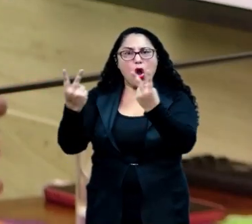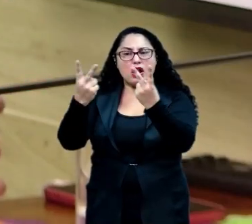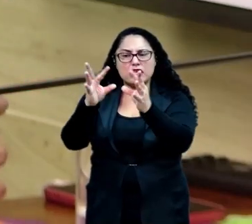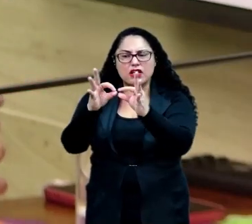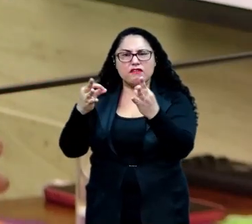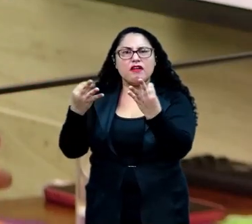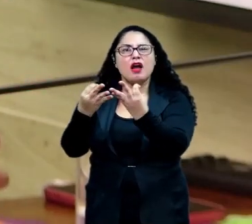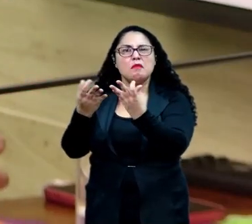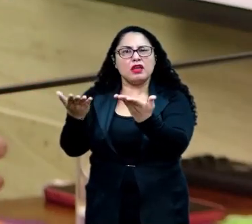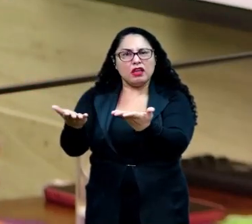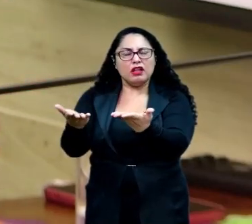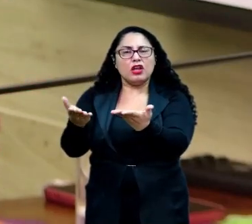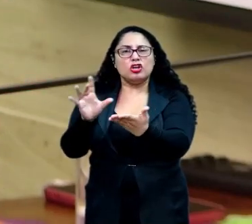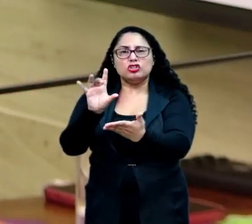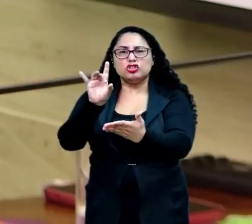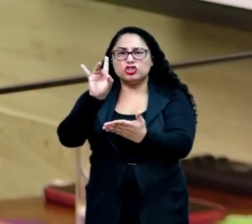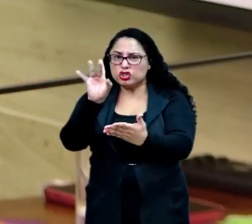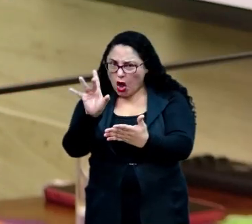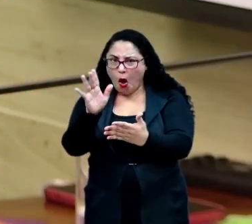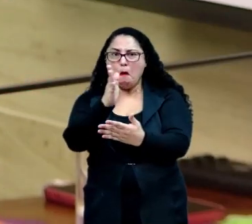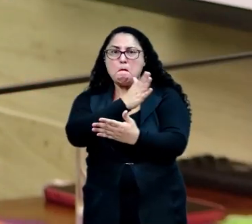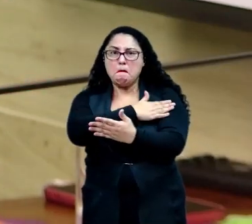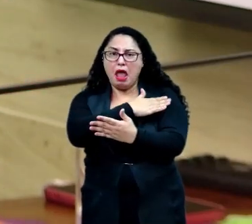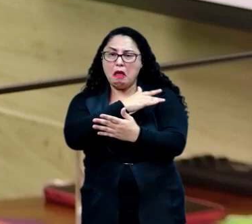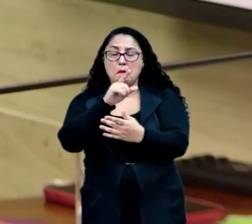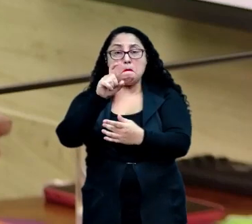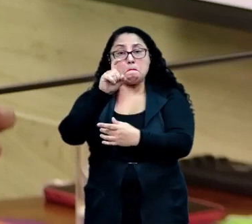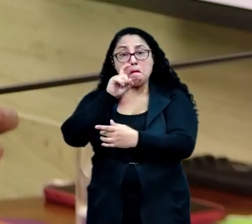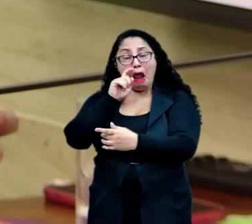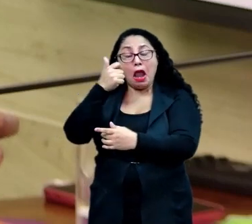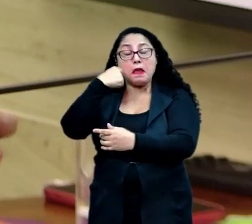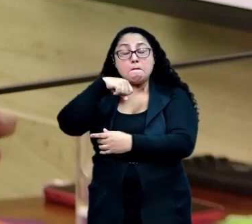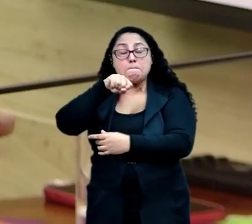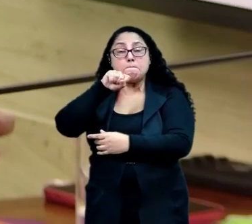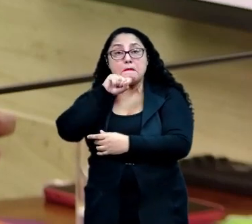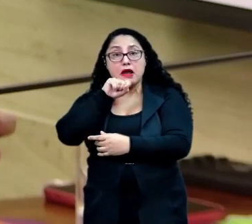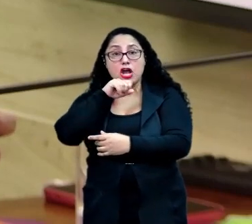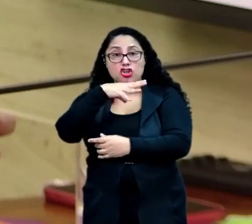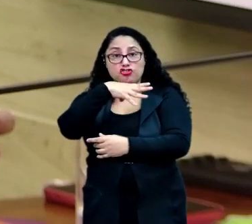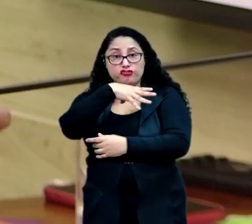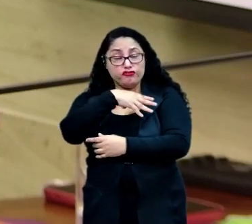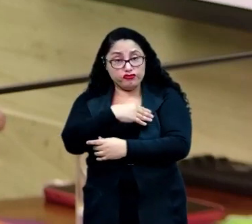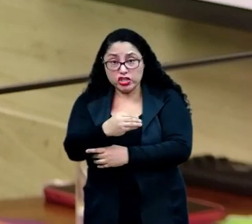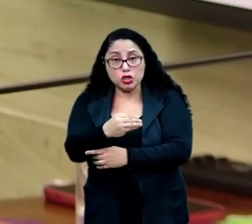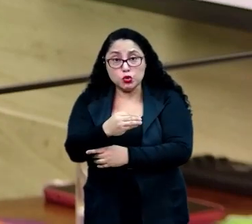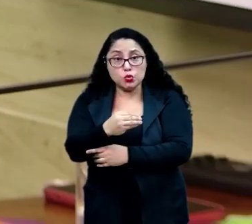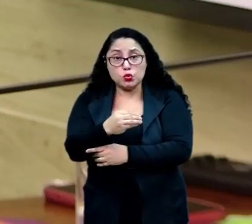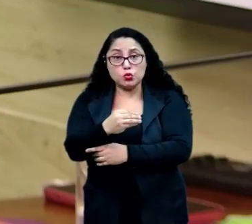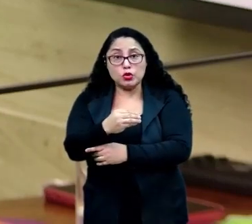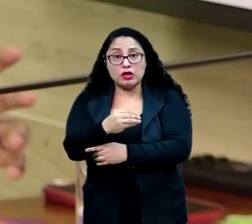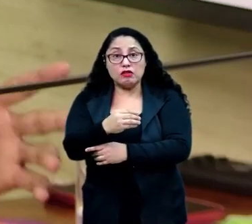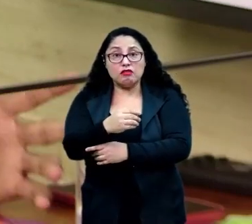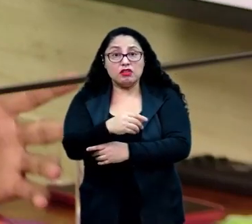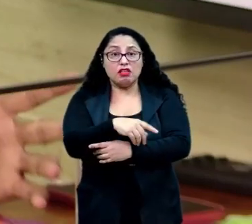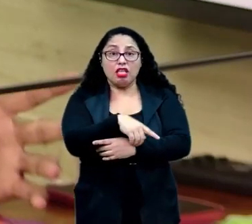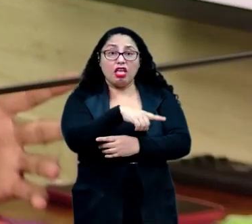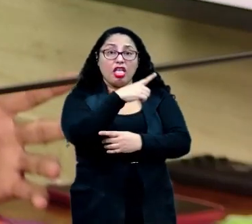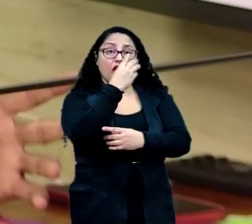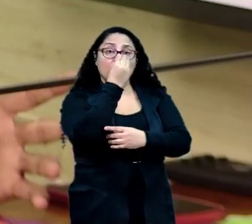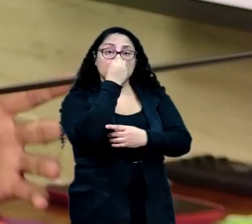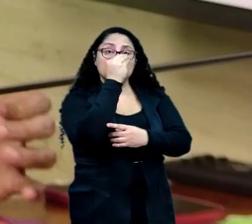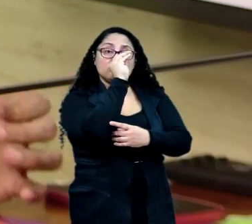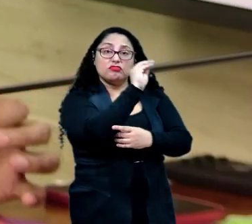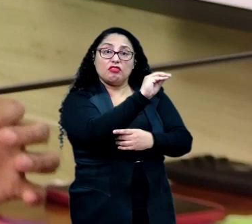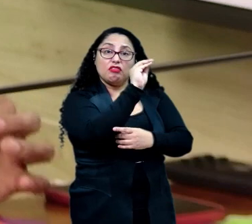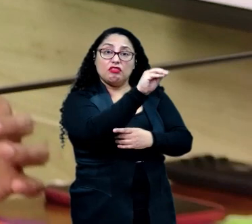família onde ela é composta por um pai, uma mãe e os filhos, você nega todas